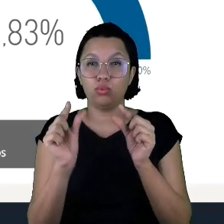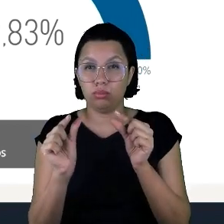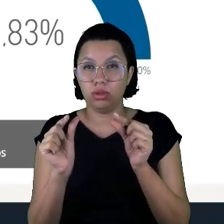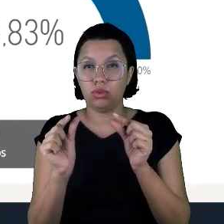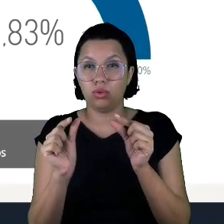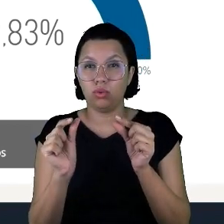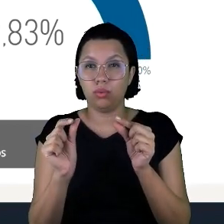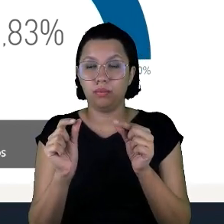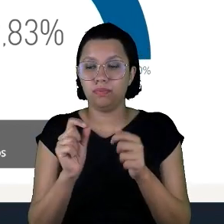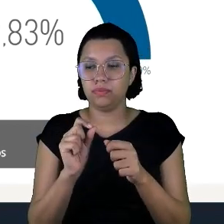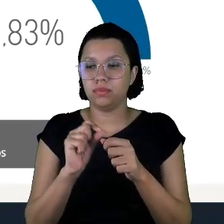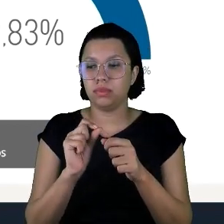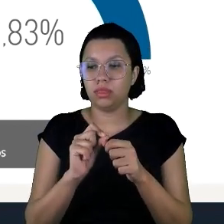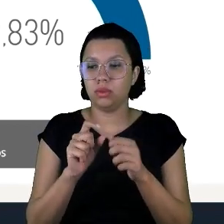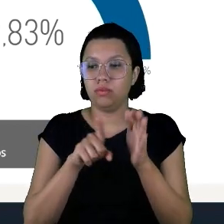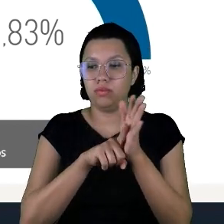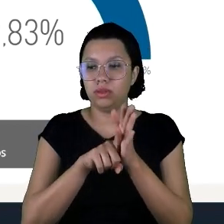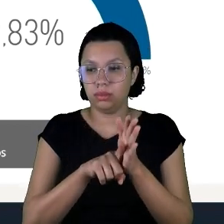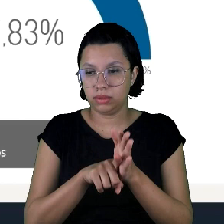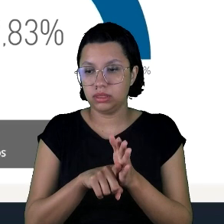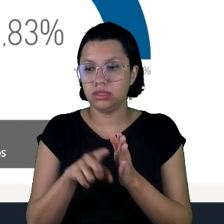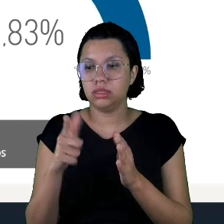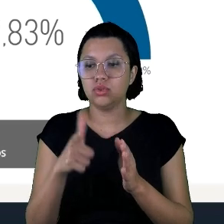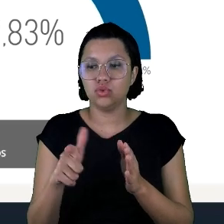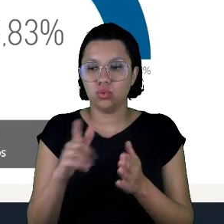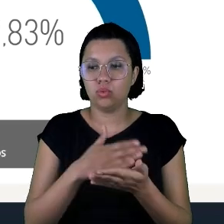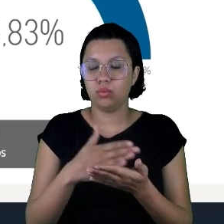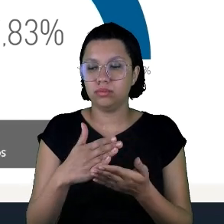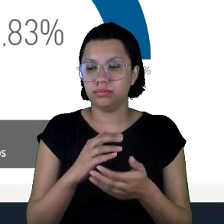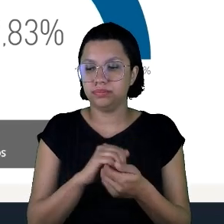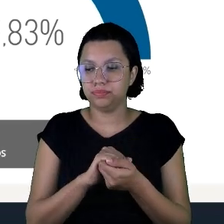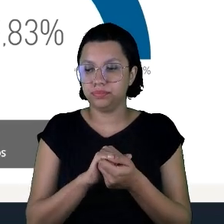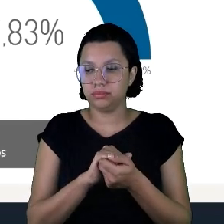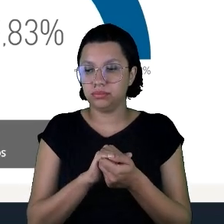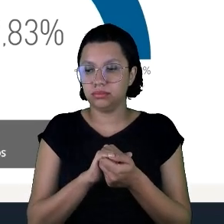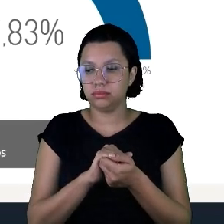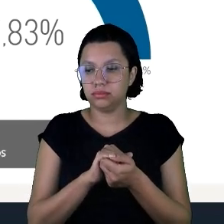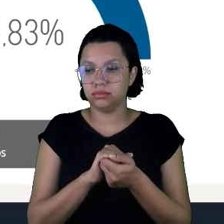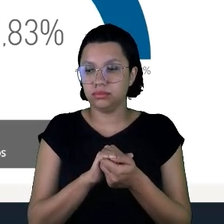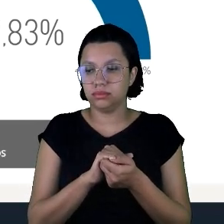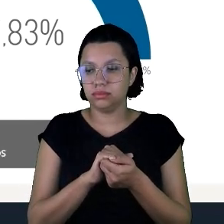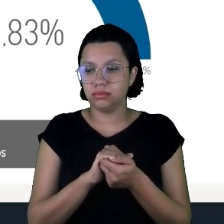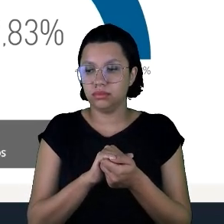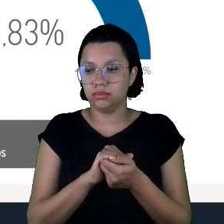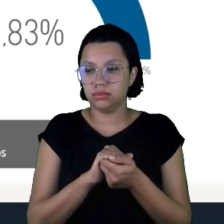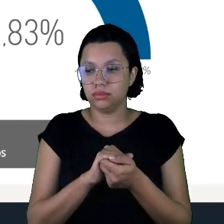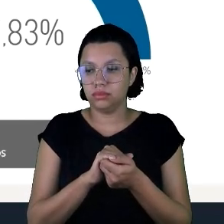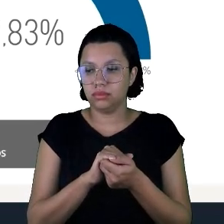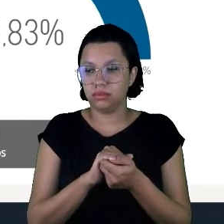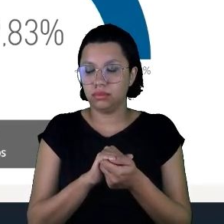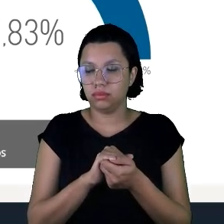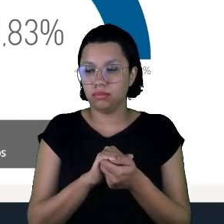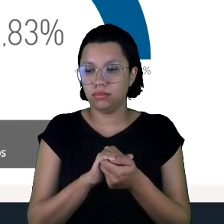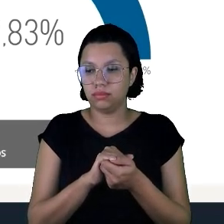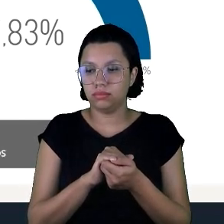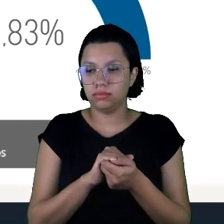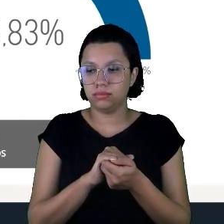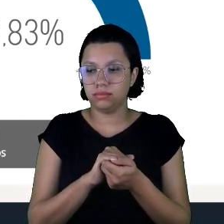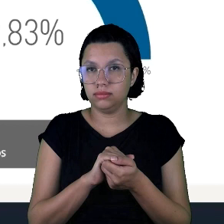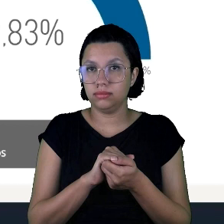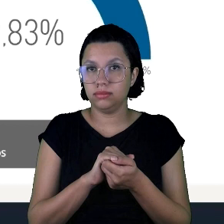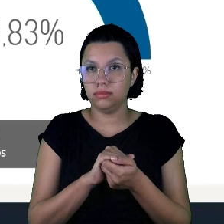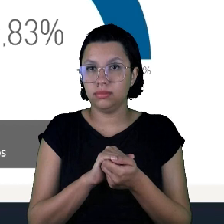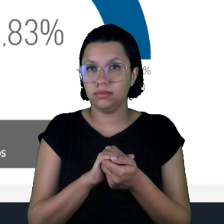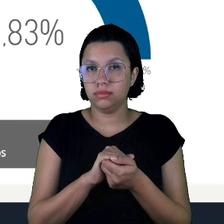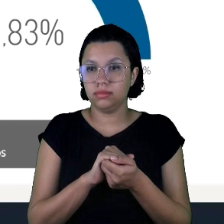um período menor aqui. Eu refiz a pesquisa, vai continuar a começar de novo. À direita da tela, grau de